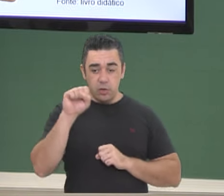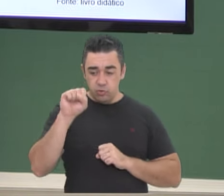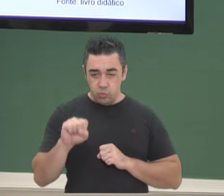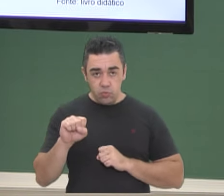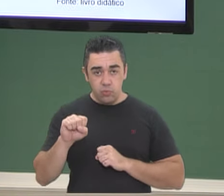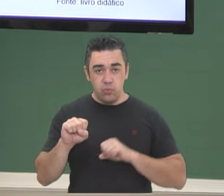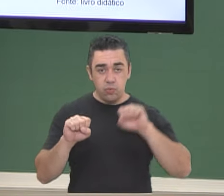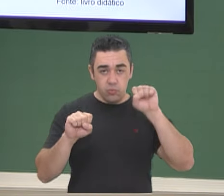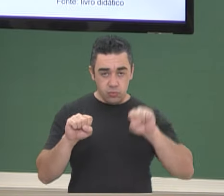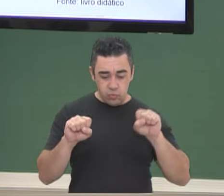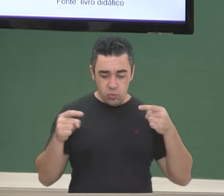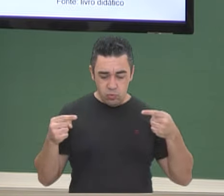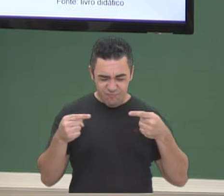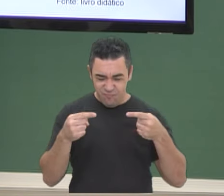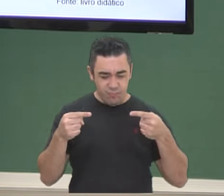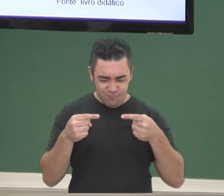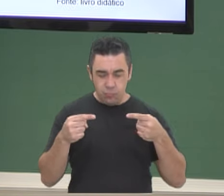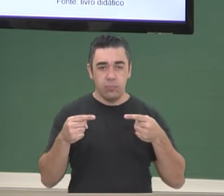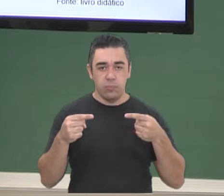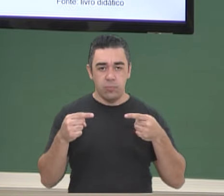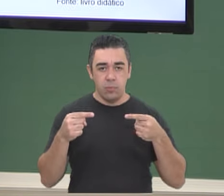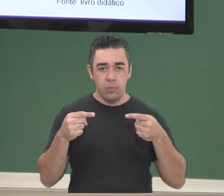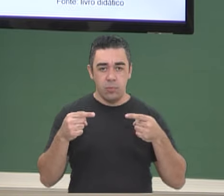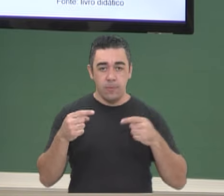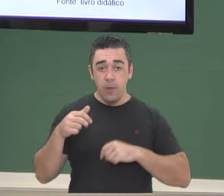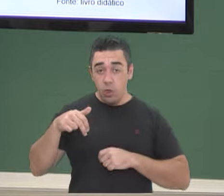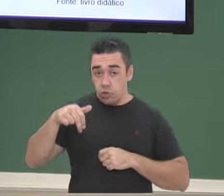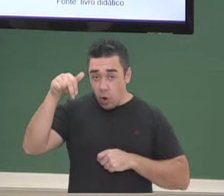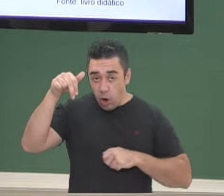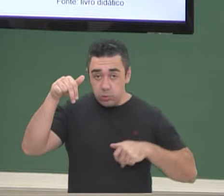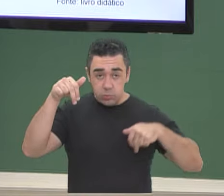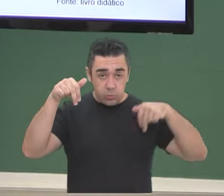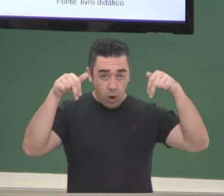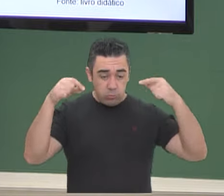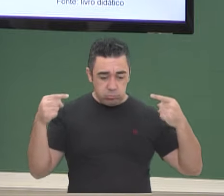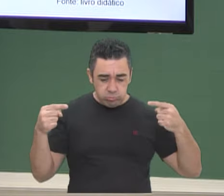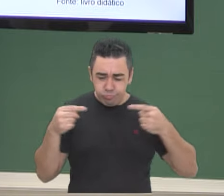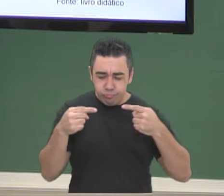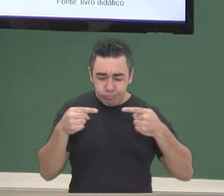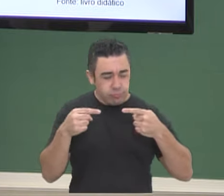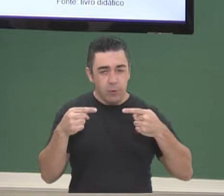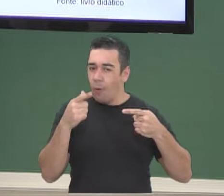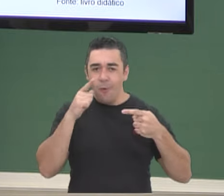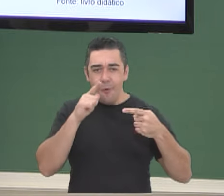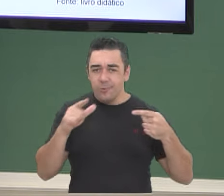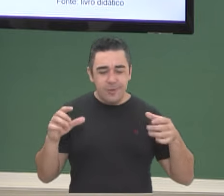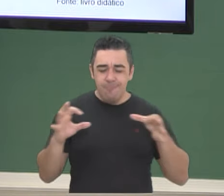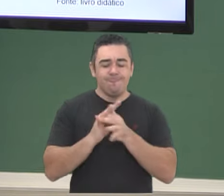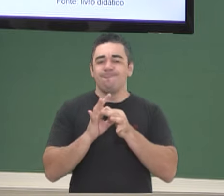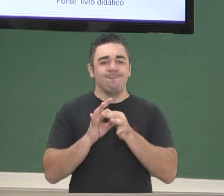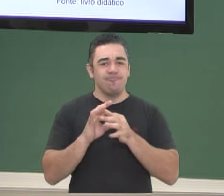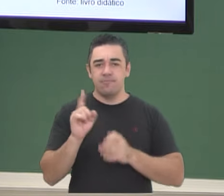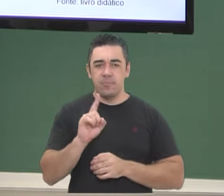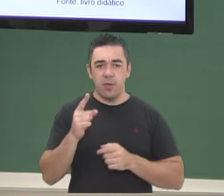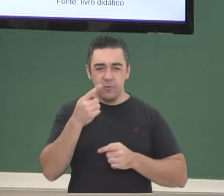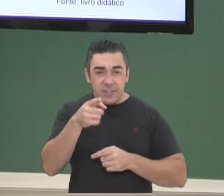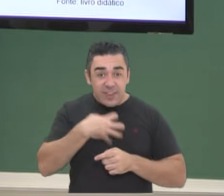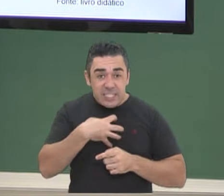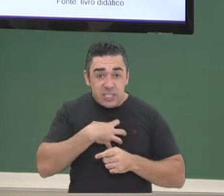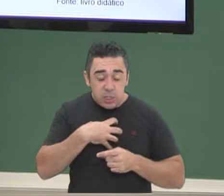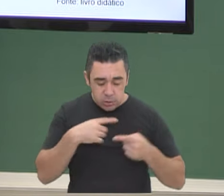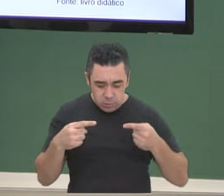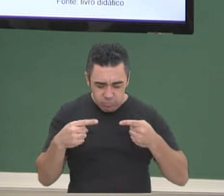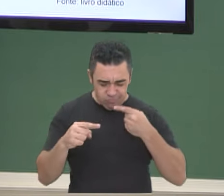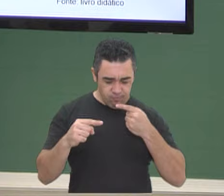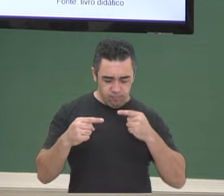vai dar repulsão se você aproximadores polos iguais de ímã eles vão se empurrar você vai